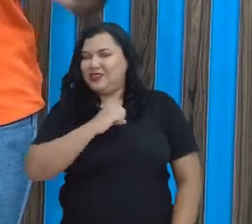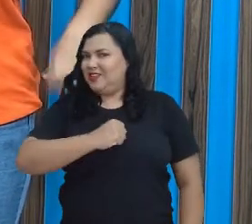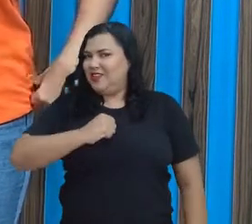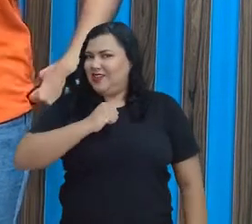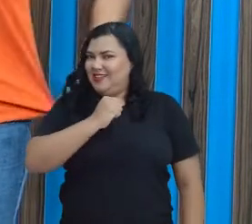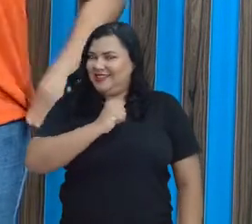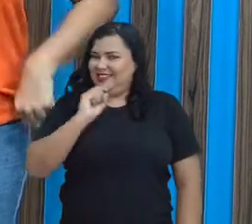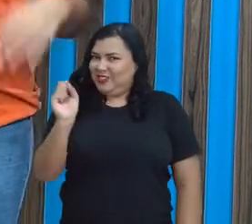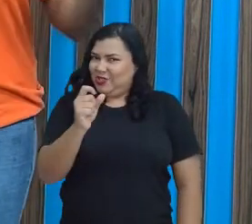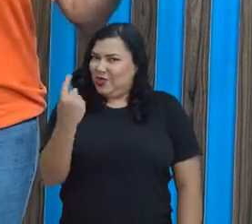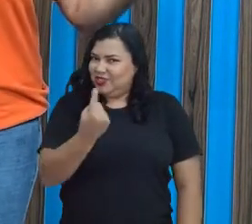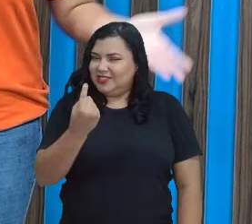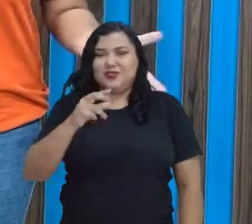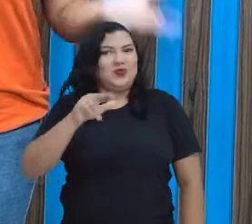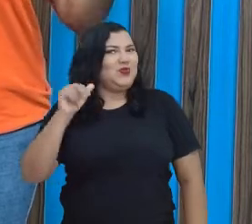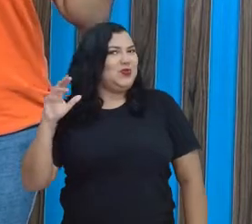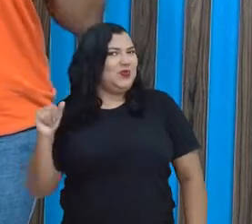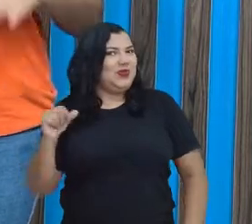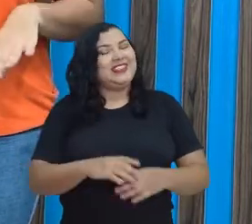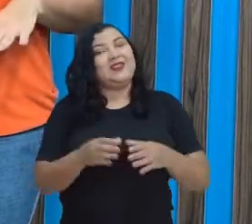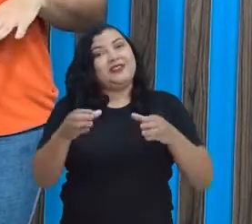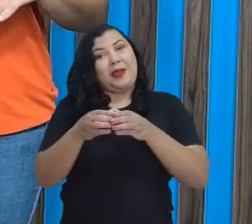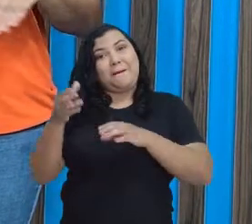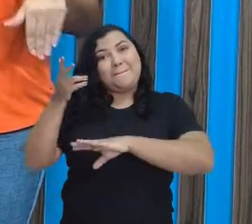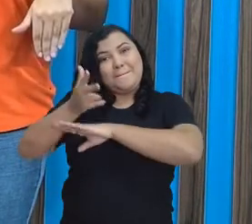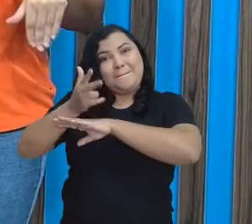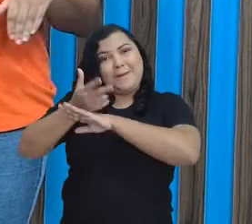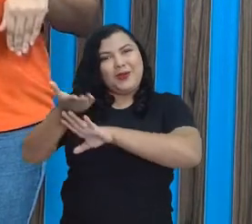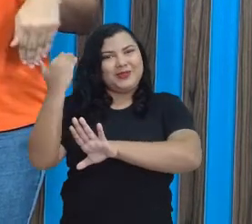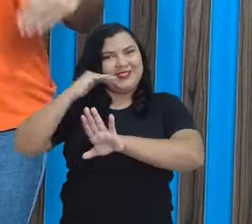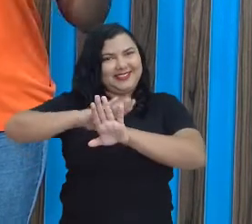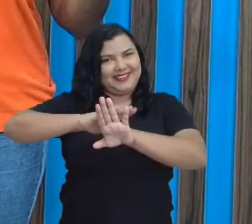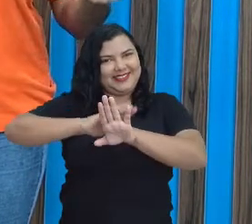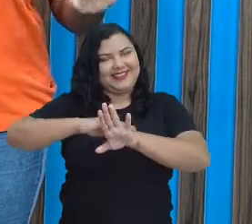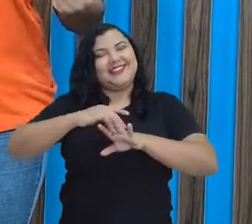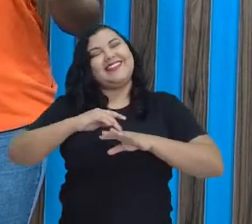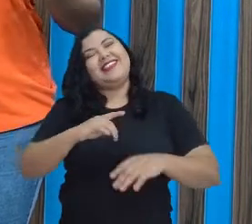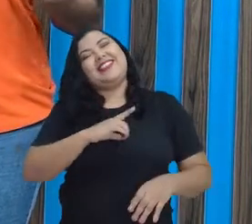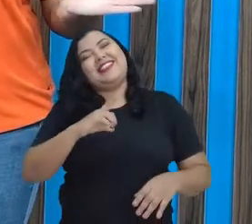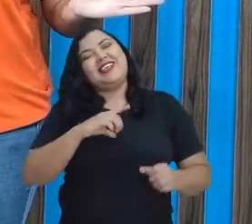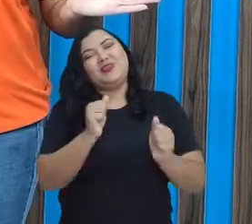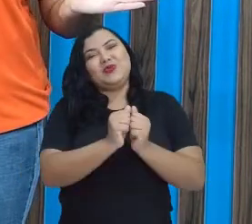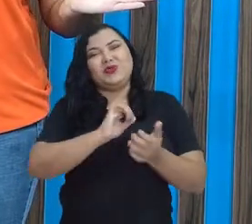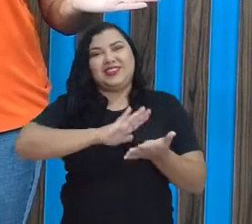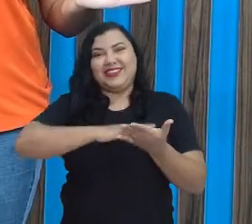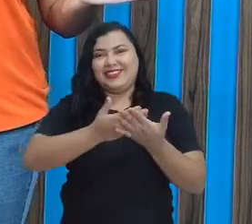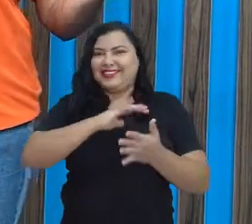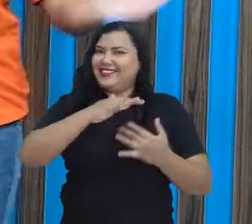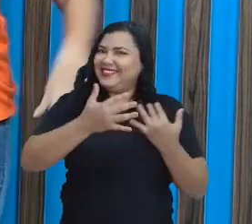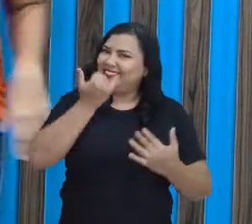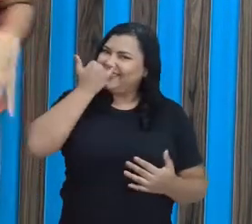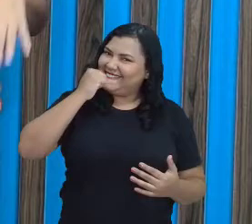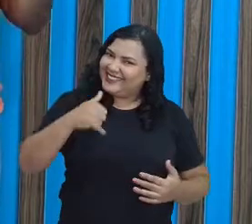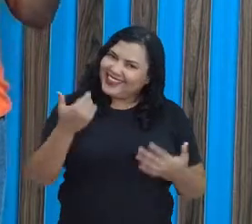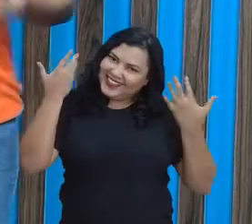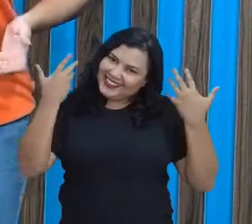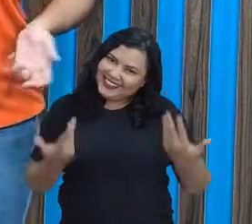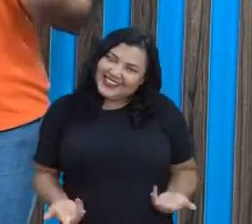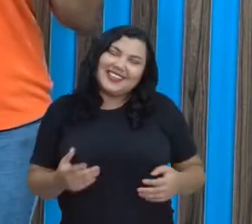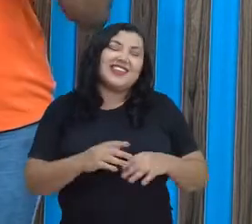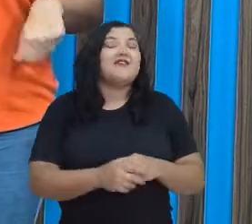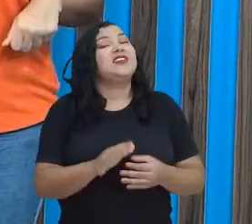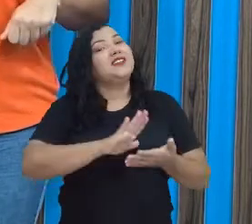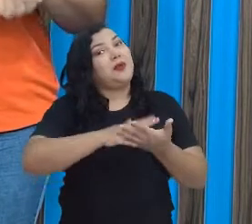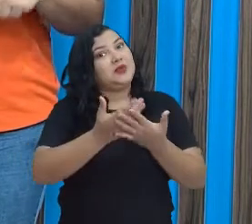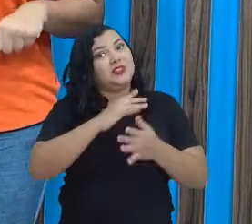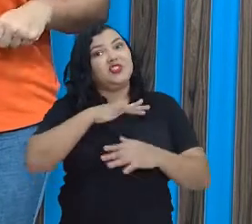estúdio. Então, além da produção que permite que essas aulas cheguem até vocês, eu tenho aqui Jéssica, acertei, que fará nossa